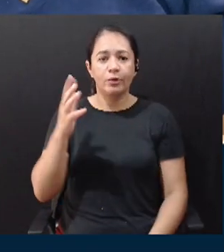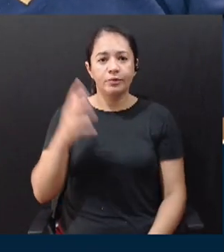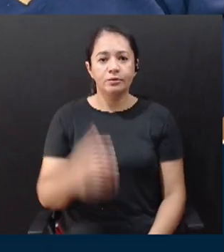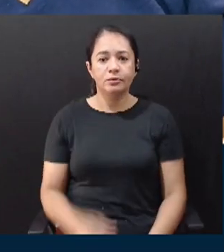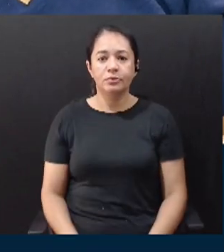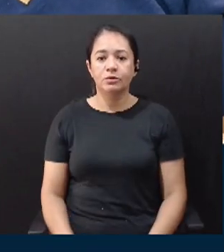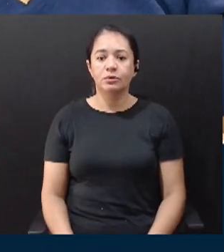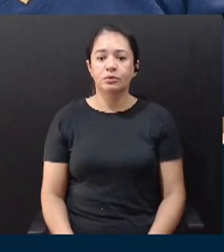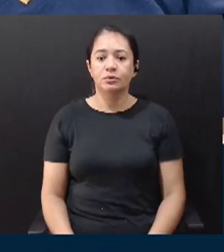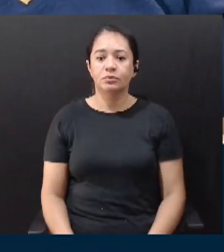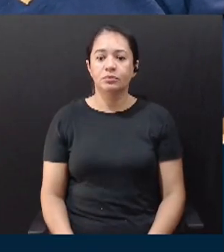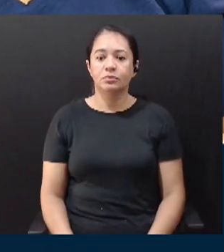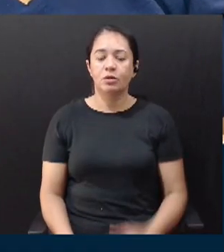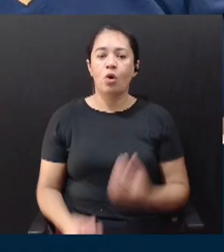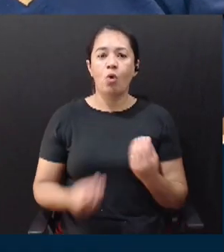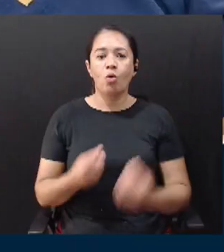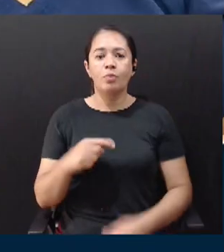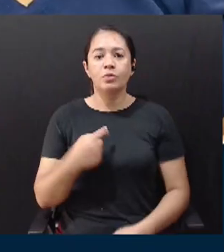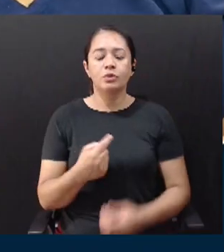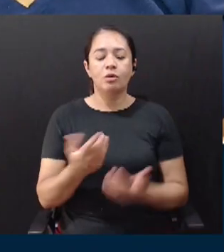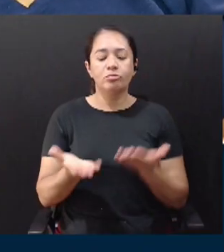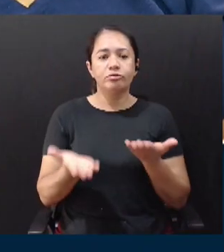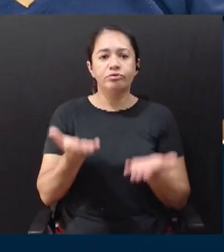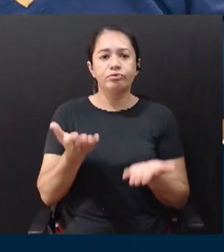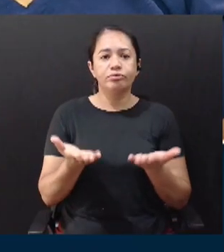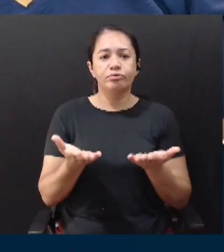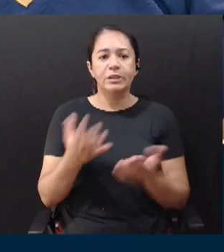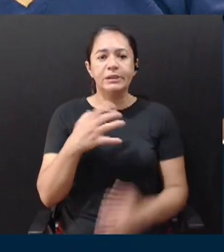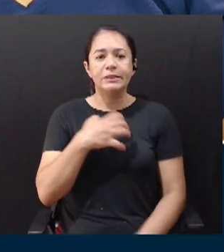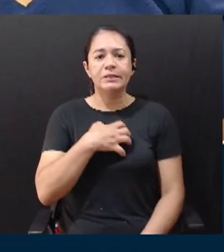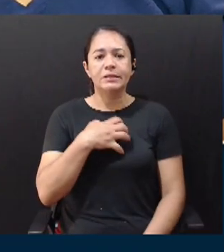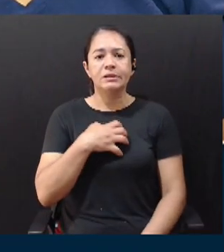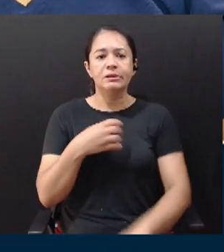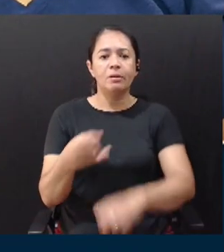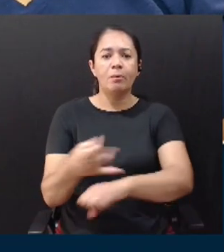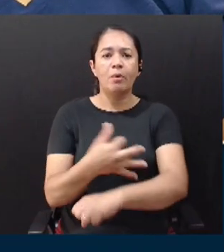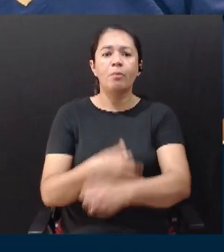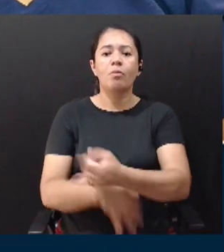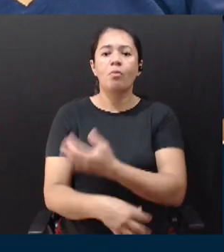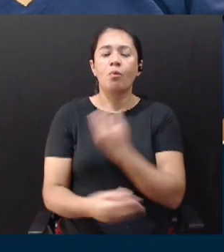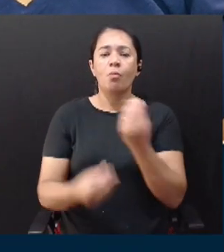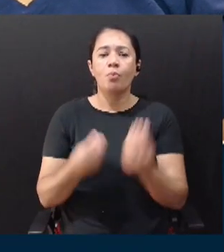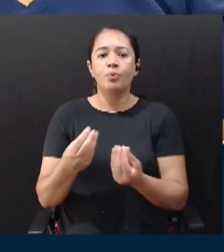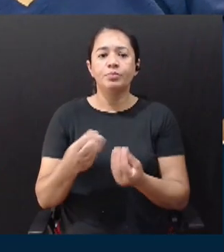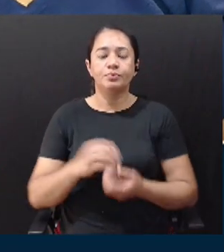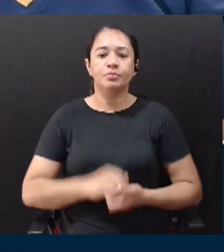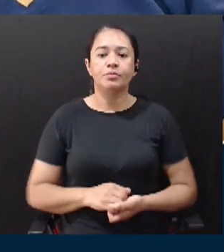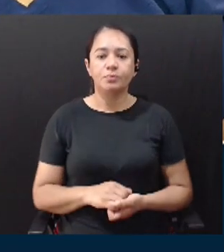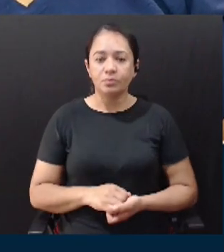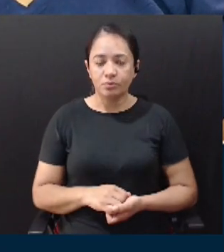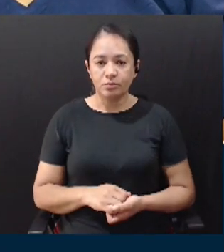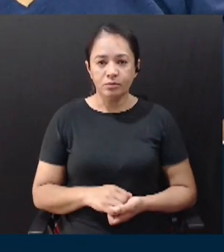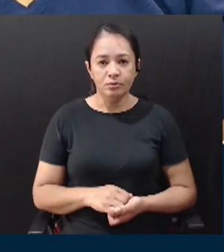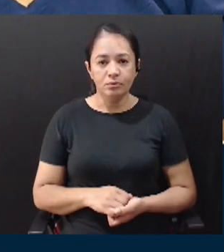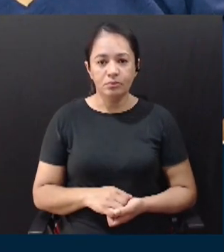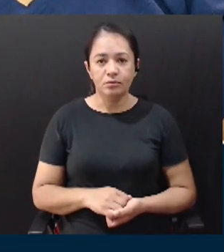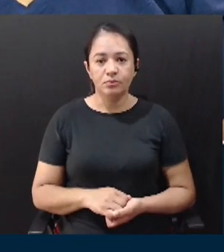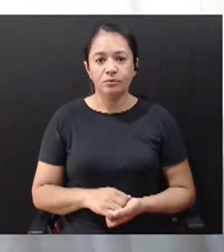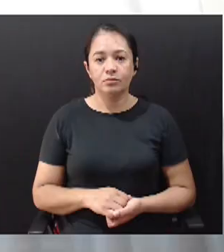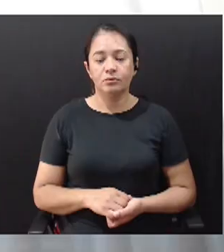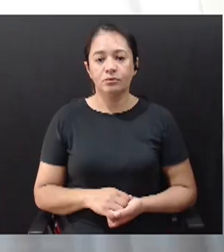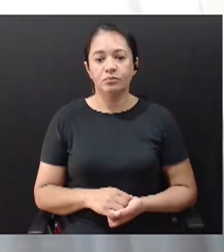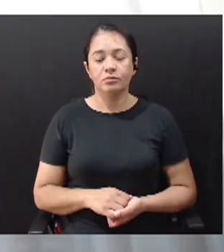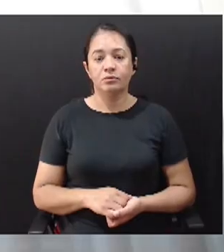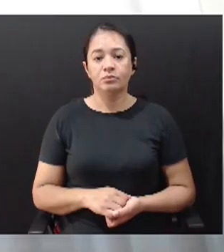gente equilibra, né, esses sintomas emocionais? Então, Rúbia, os sentimentos que eu